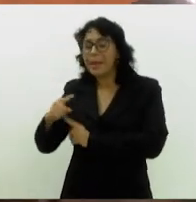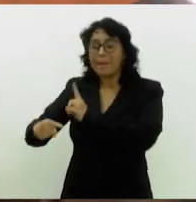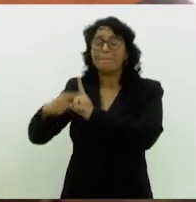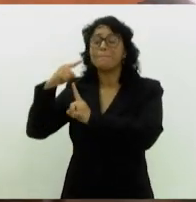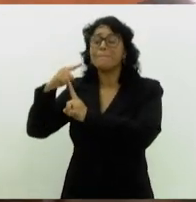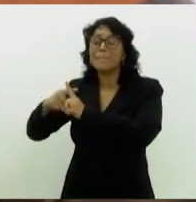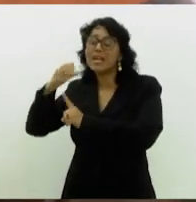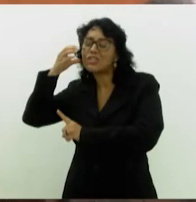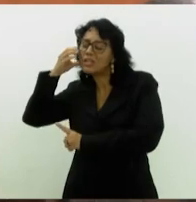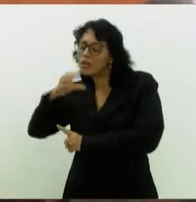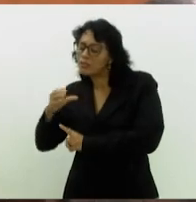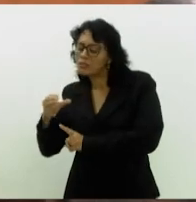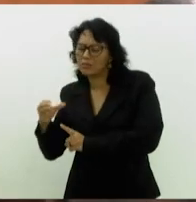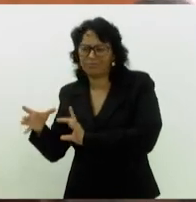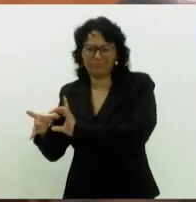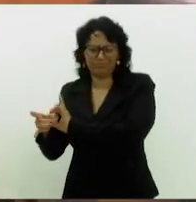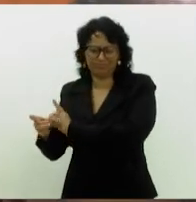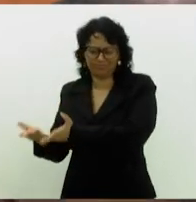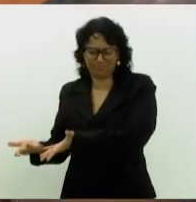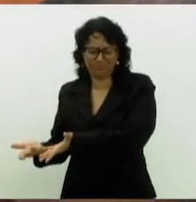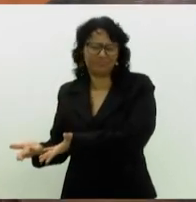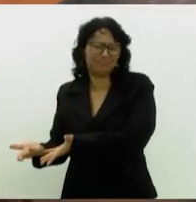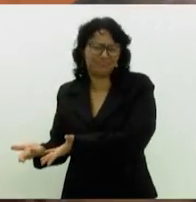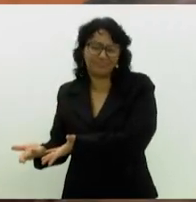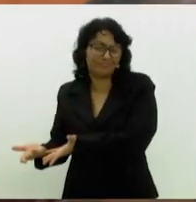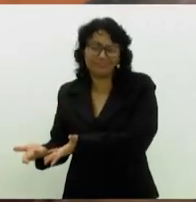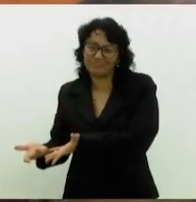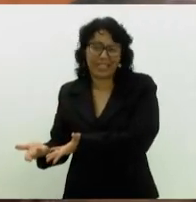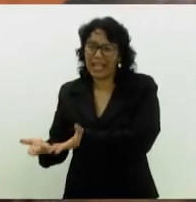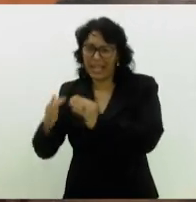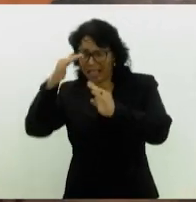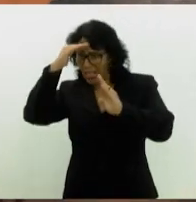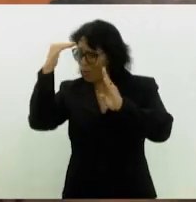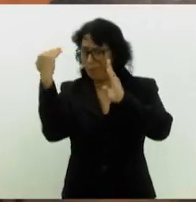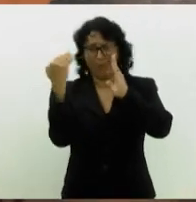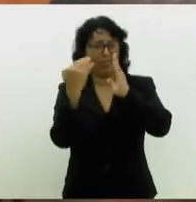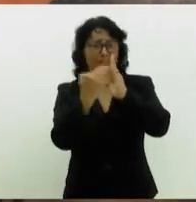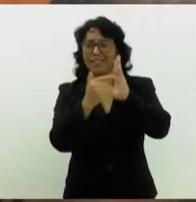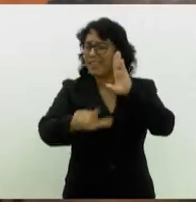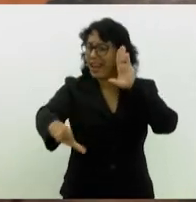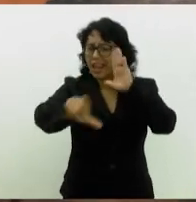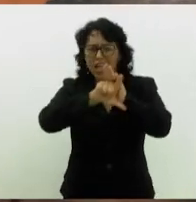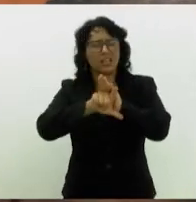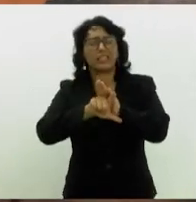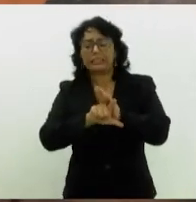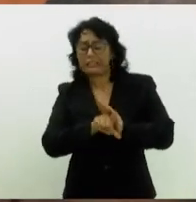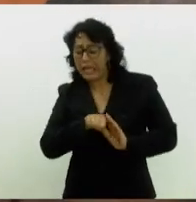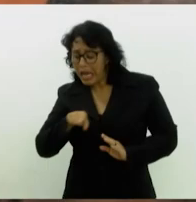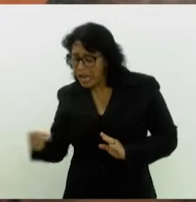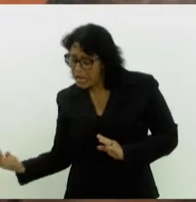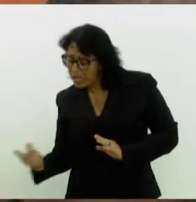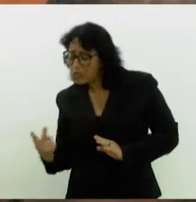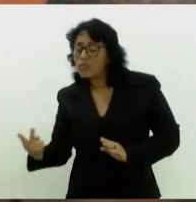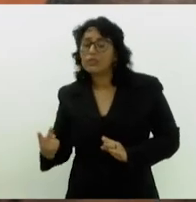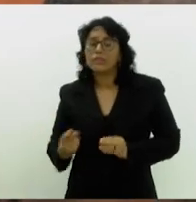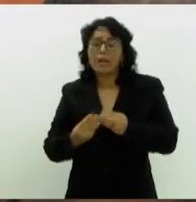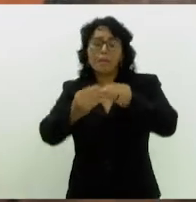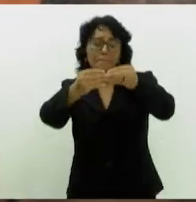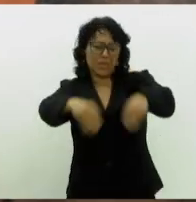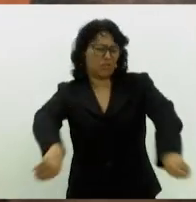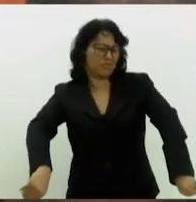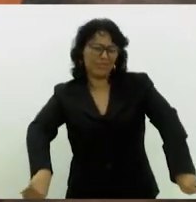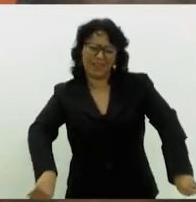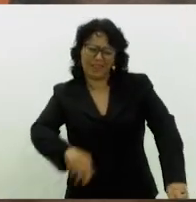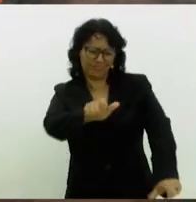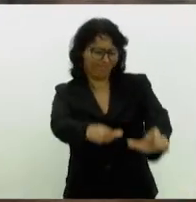presidente Jair bolsonaro né Presidente na época para prejudicar os servidores do Estado do Rio de Janeiro então era necessário